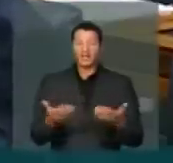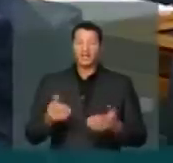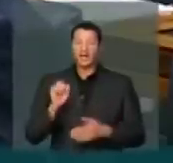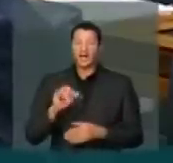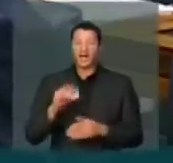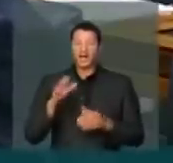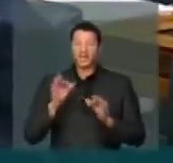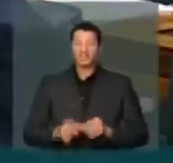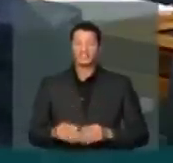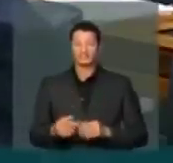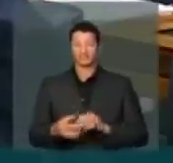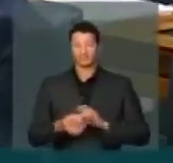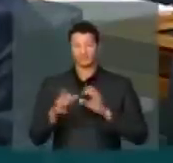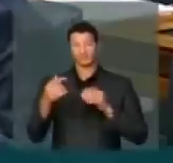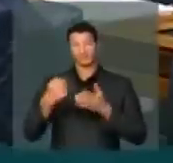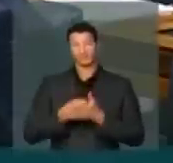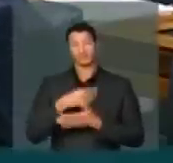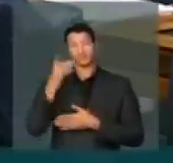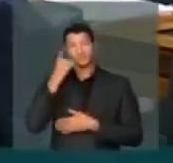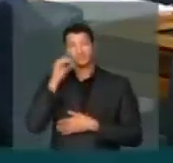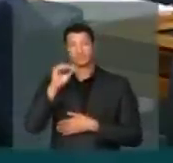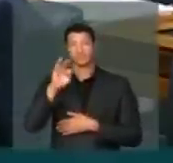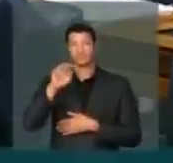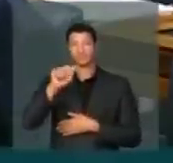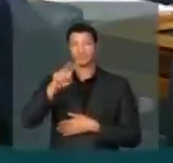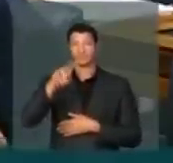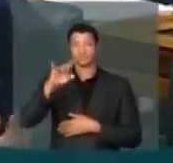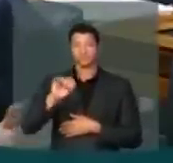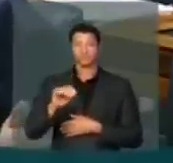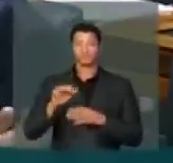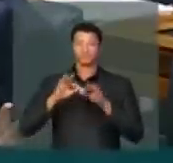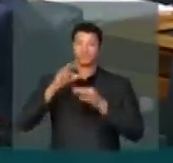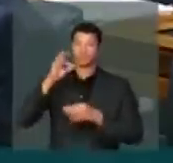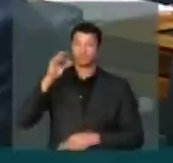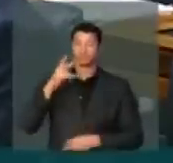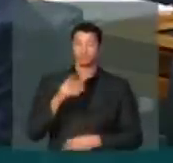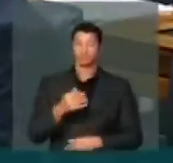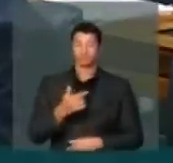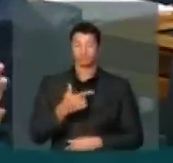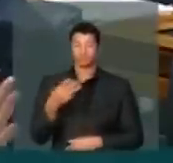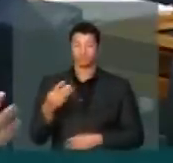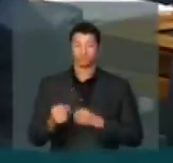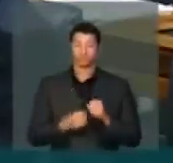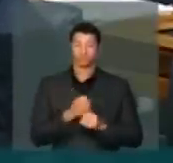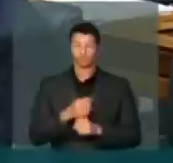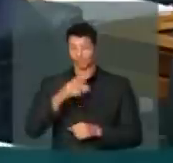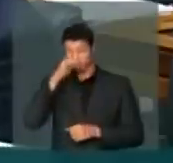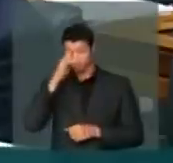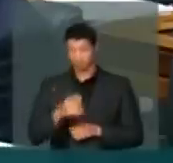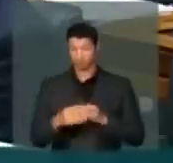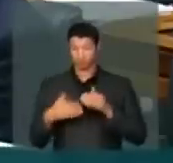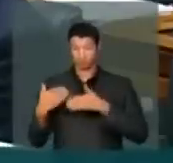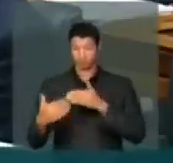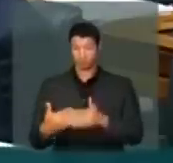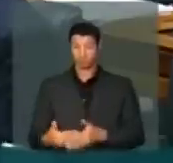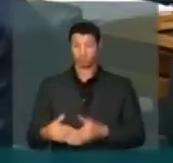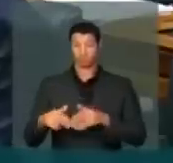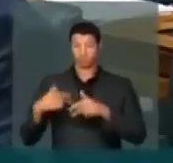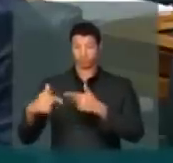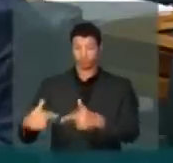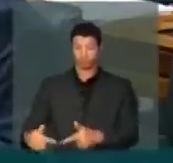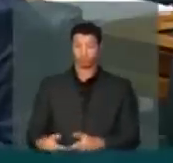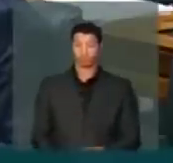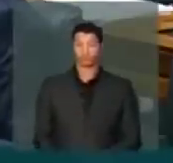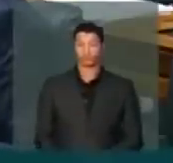Se a certa altura me perguntasse, deputado Otávio Leite, ao longo dos seus 23 anos de mandatos parlamentares